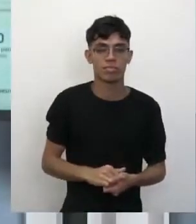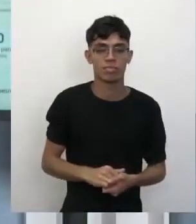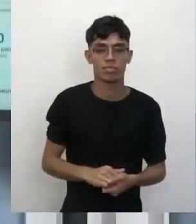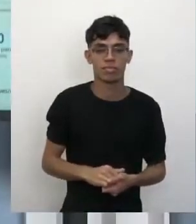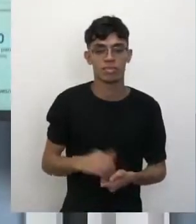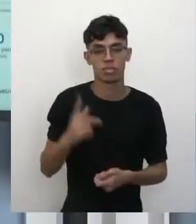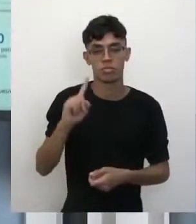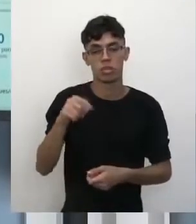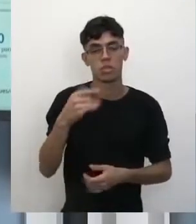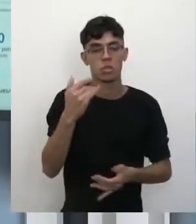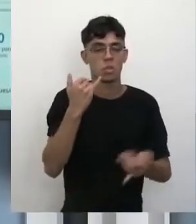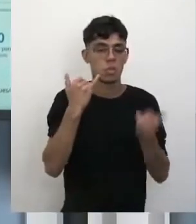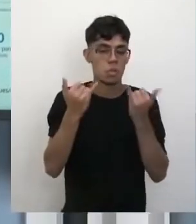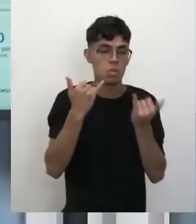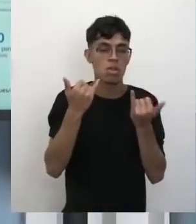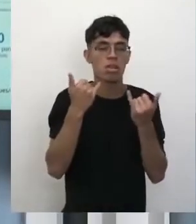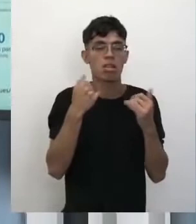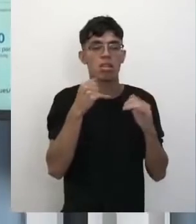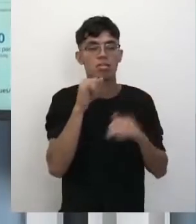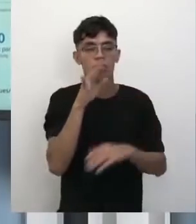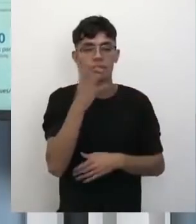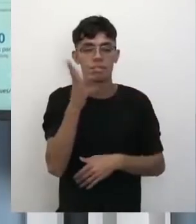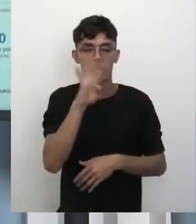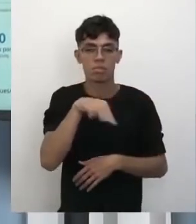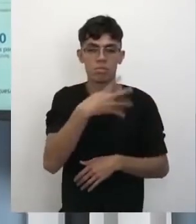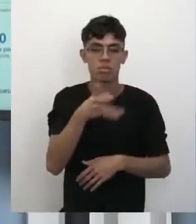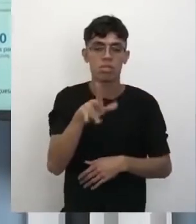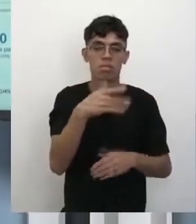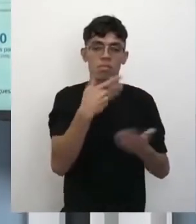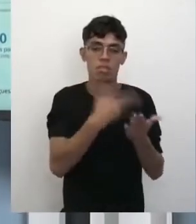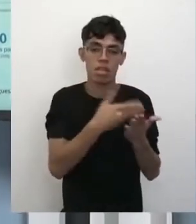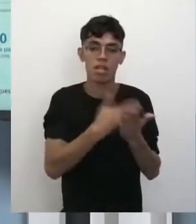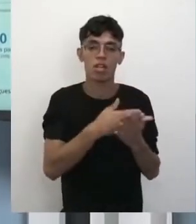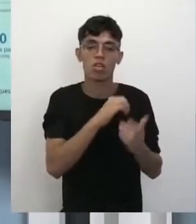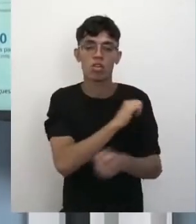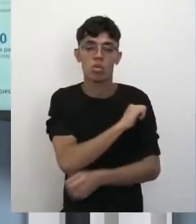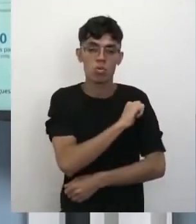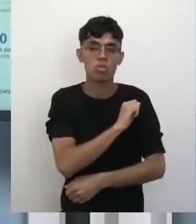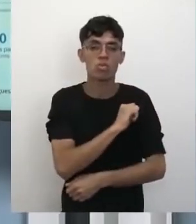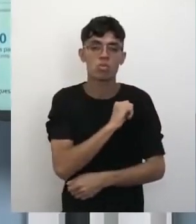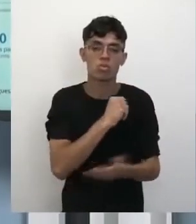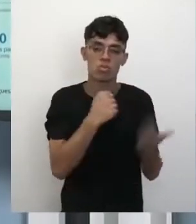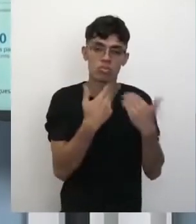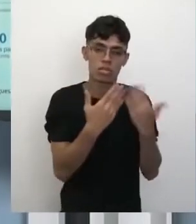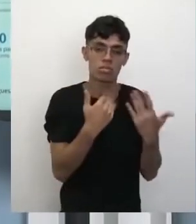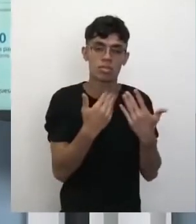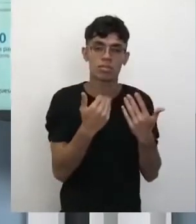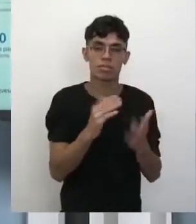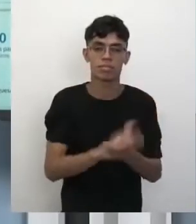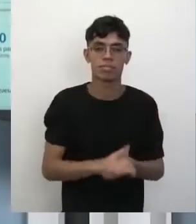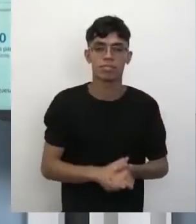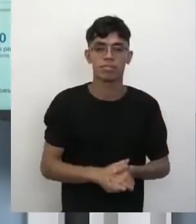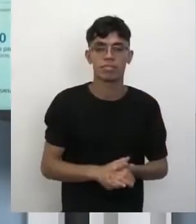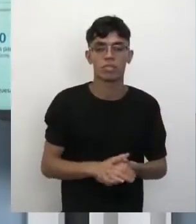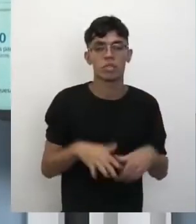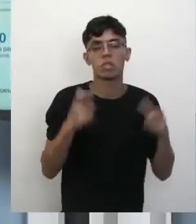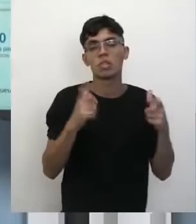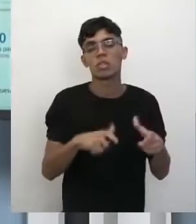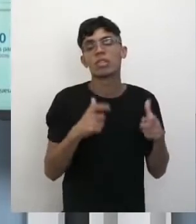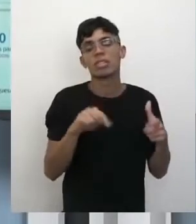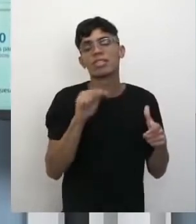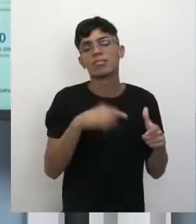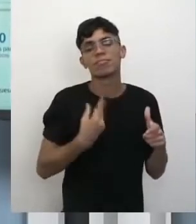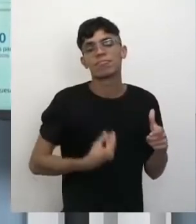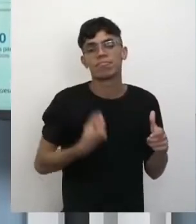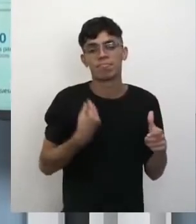estar revendo aí esse gráfico, fazendo aí uma aula com os alunos, mas esses pontos graves que se tem, né, nessa questão aí, da onde está